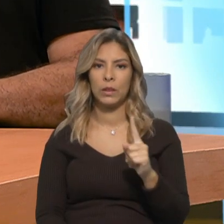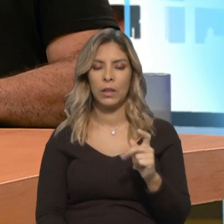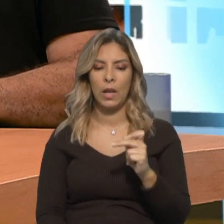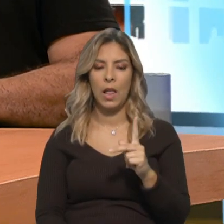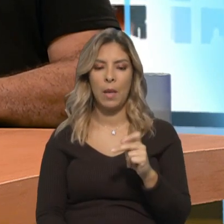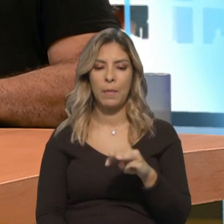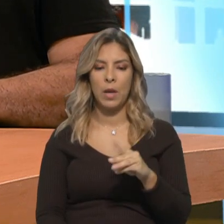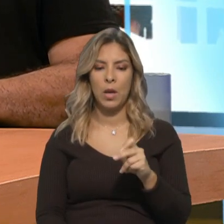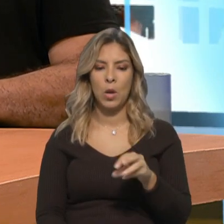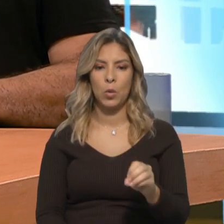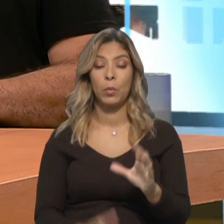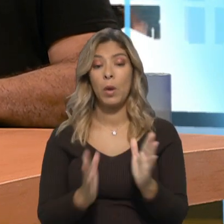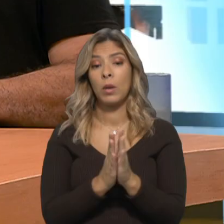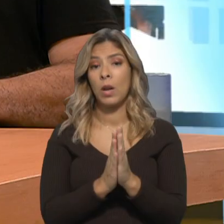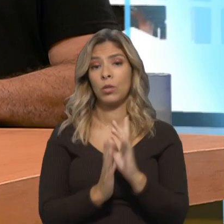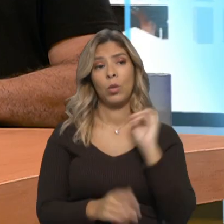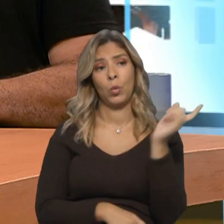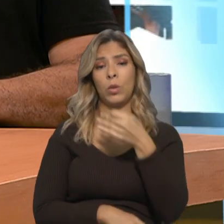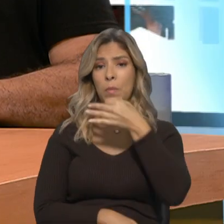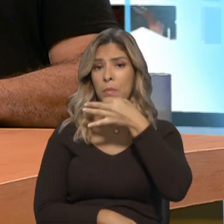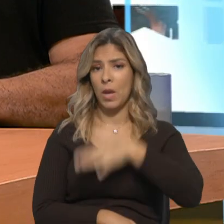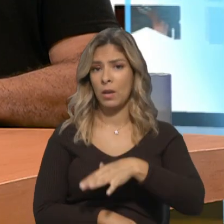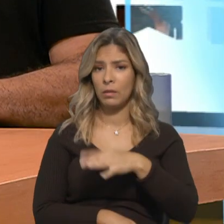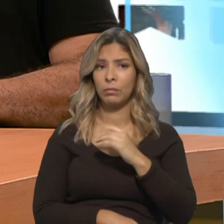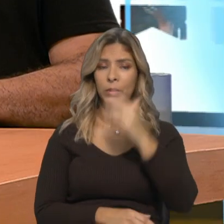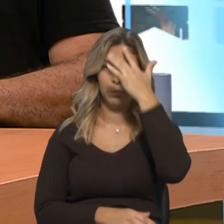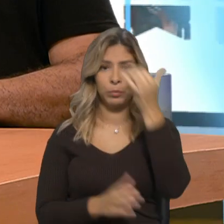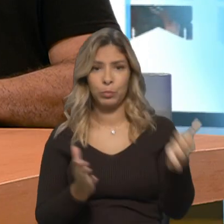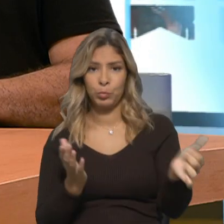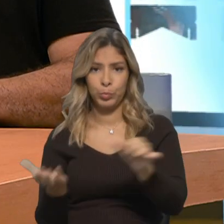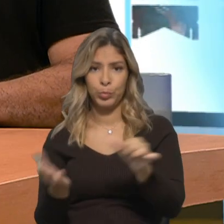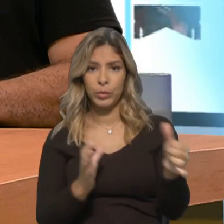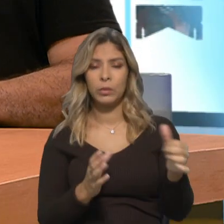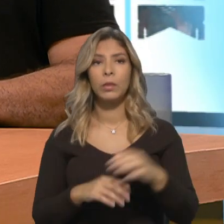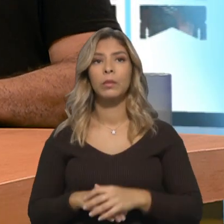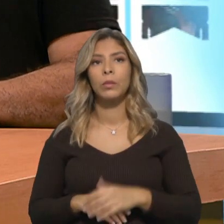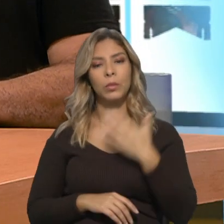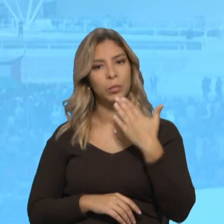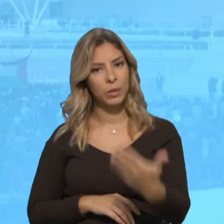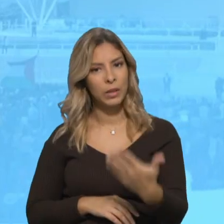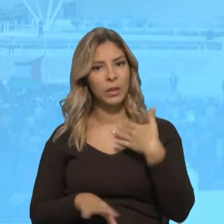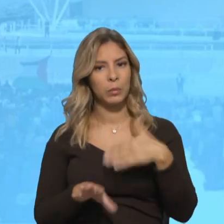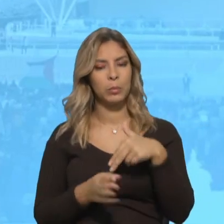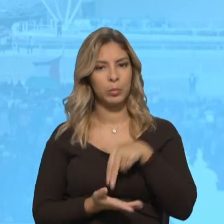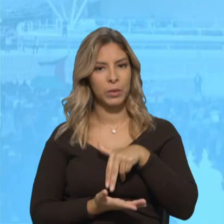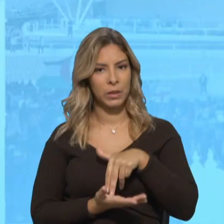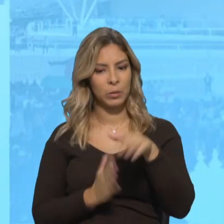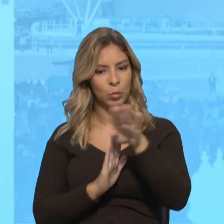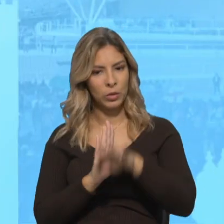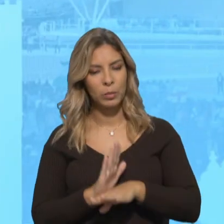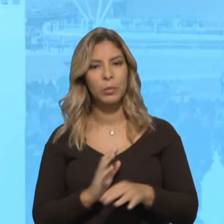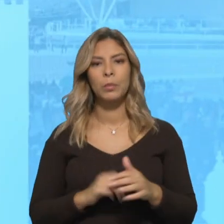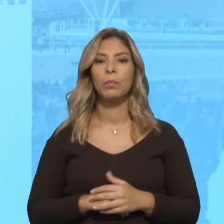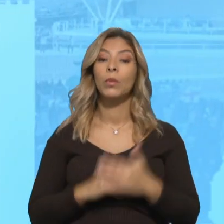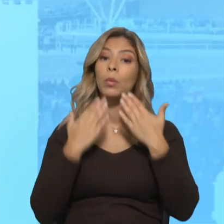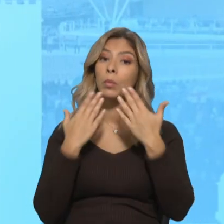pela Igreja Universal, por todos os batizados. Obrigado pela vossa presença aqui entre nós. Resta, então, agradecer